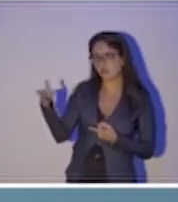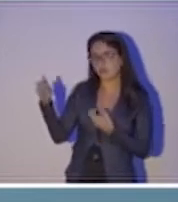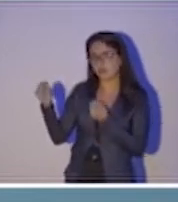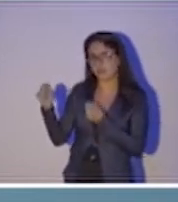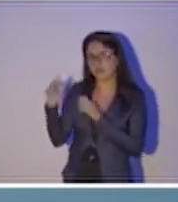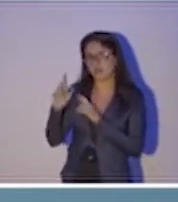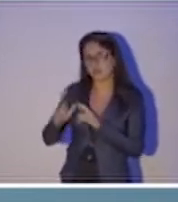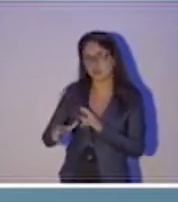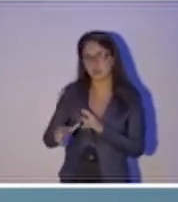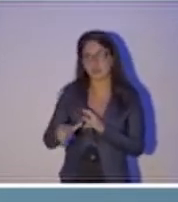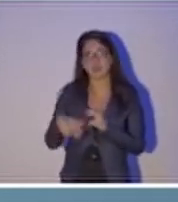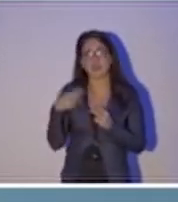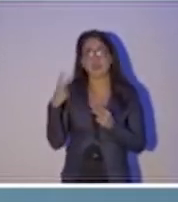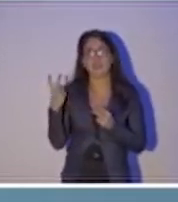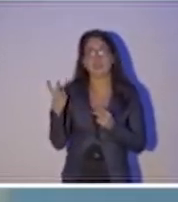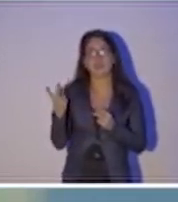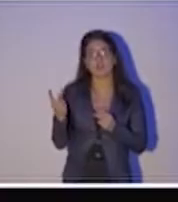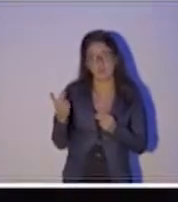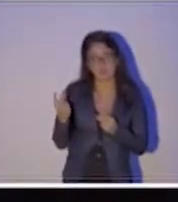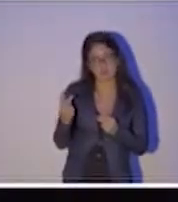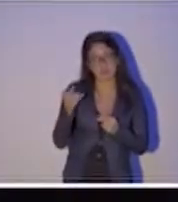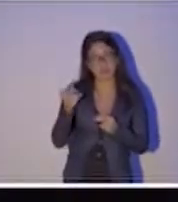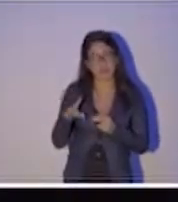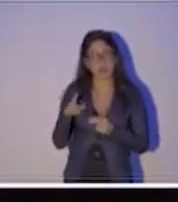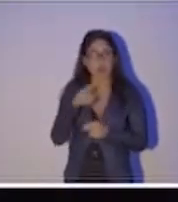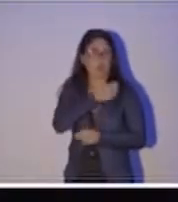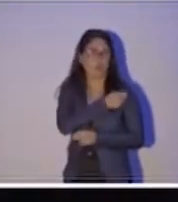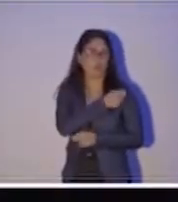essa segunda, acho que eu vou deixar só para os alunos.